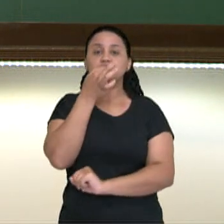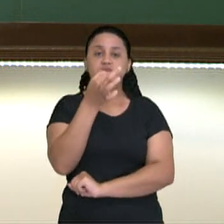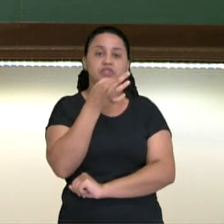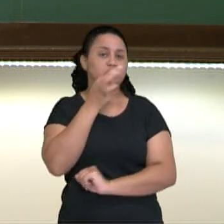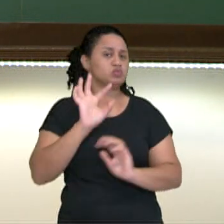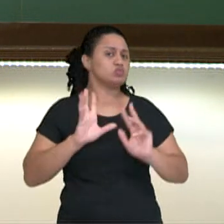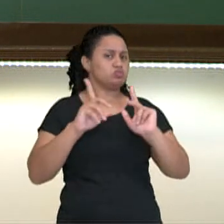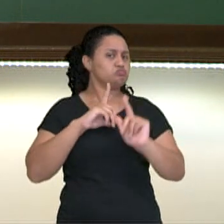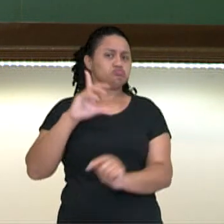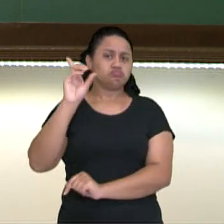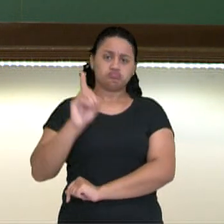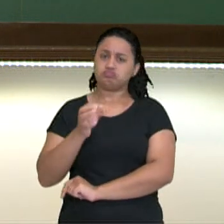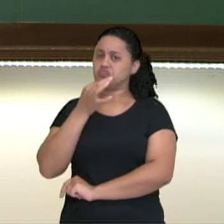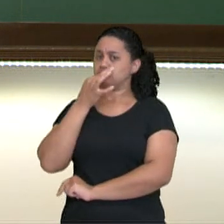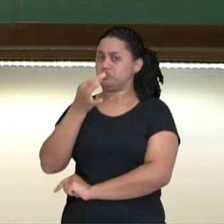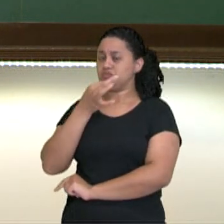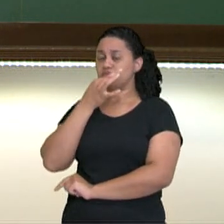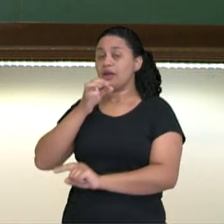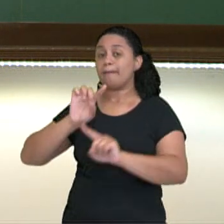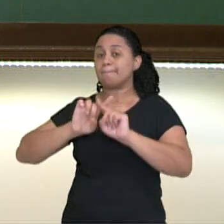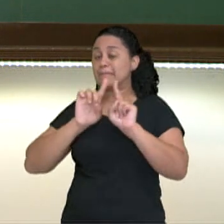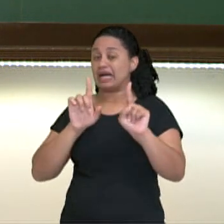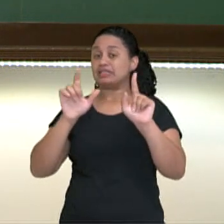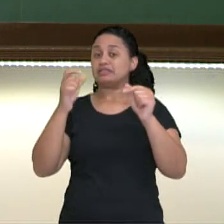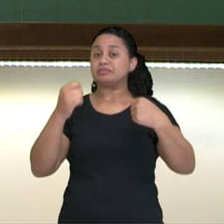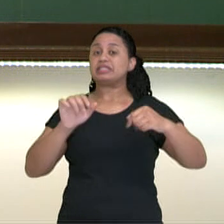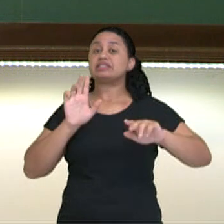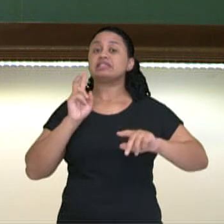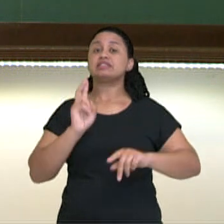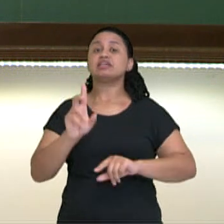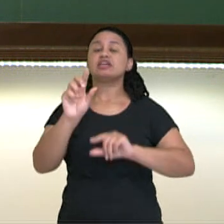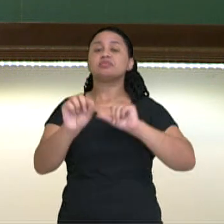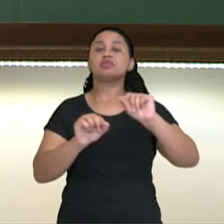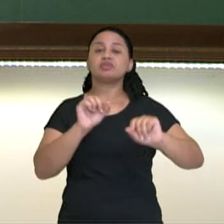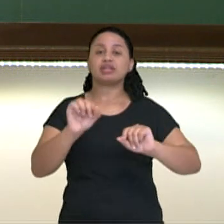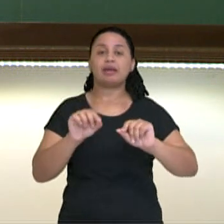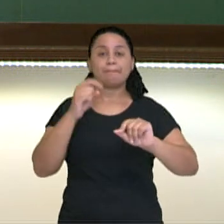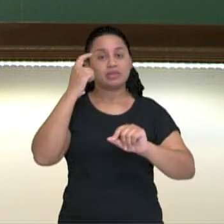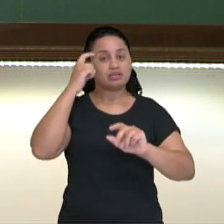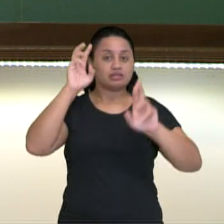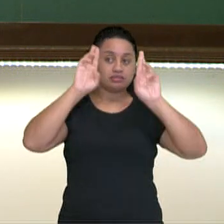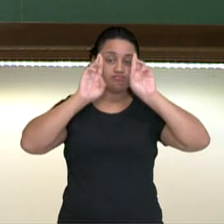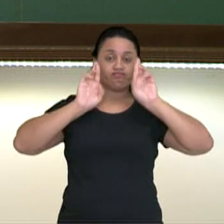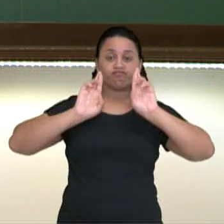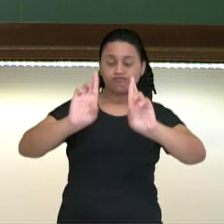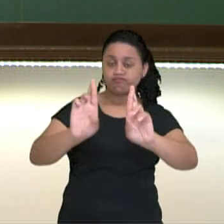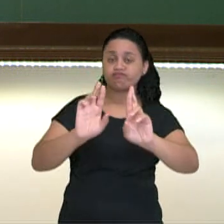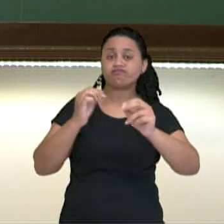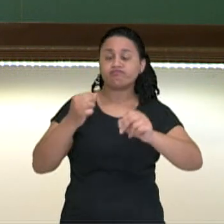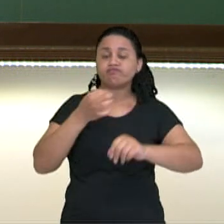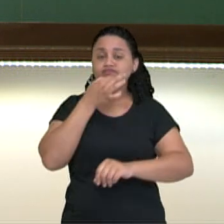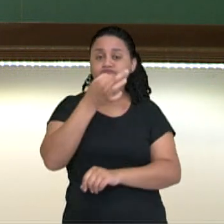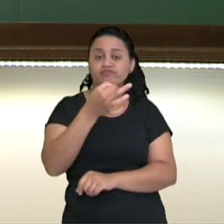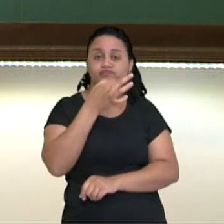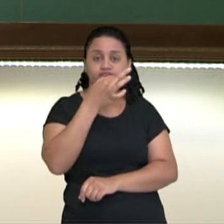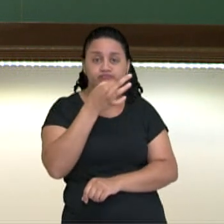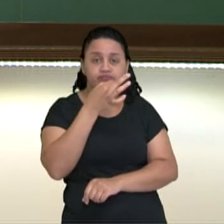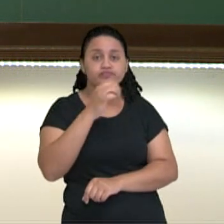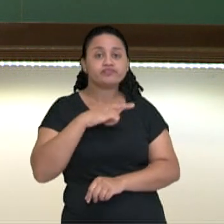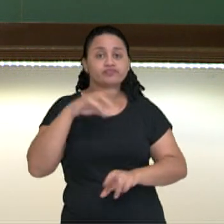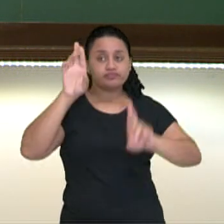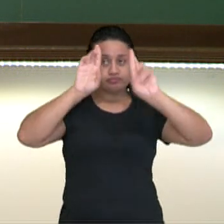alguma coisa, mas você sempre tem que pensar no respeito, opinar respeitando a opinião do outro